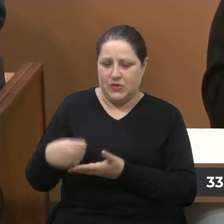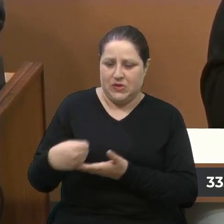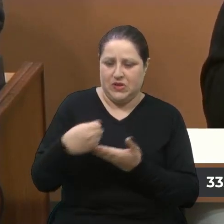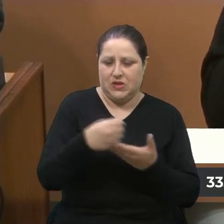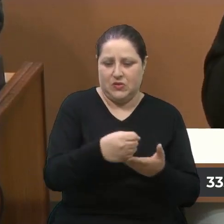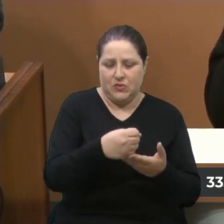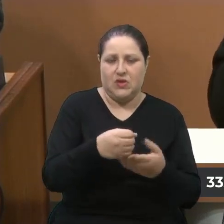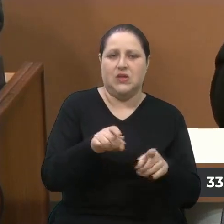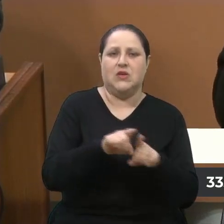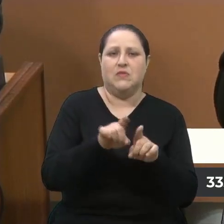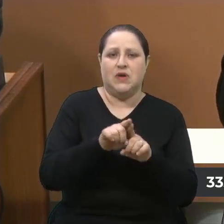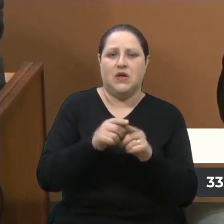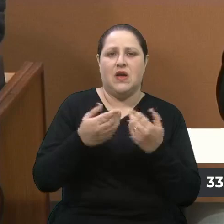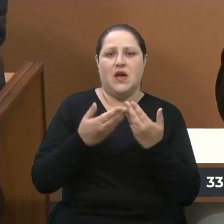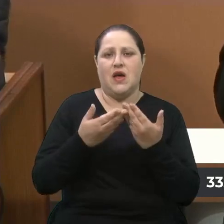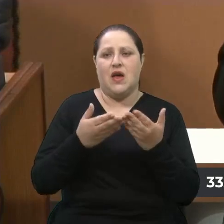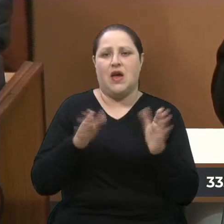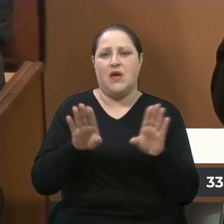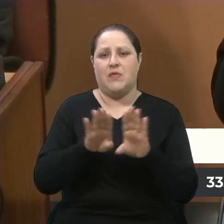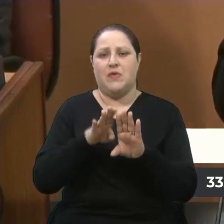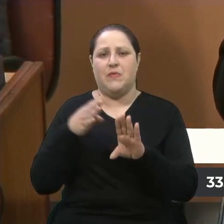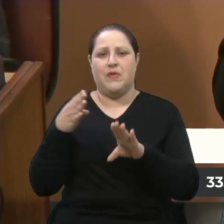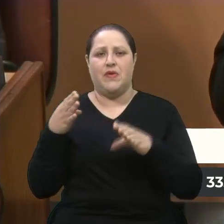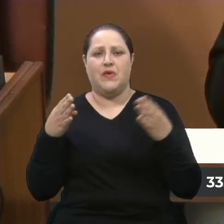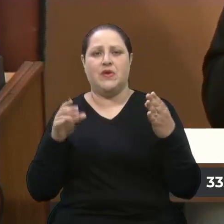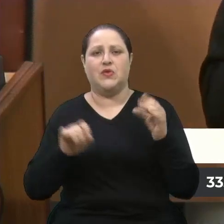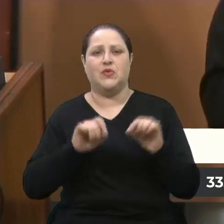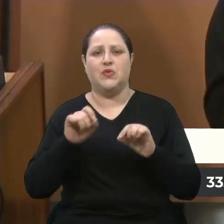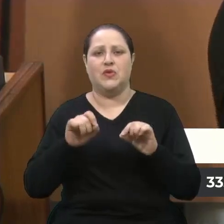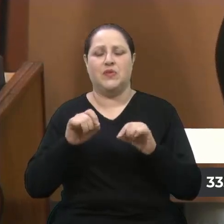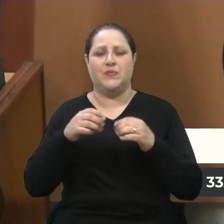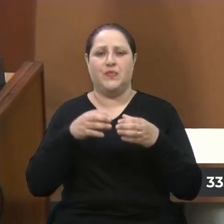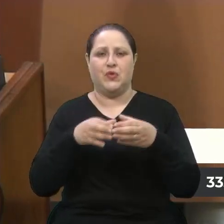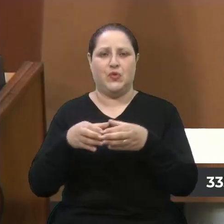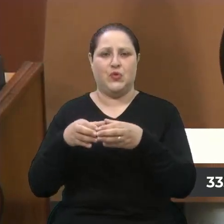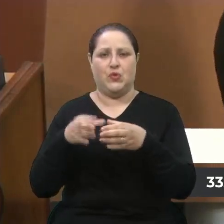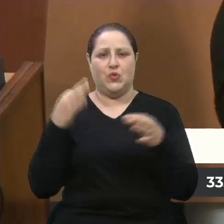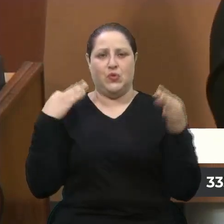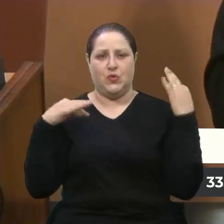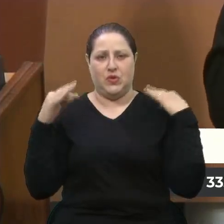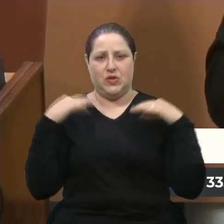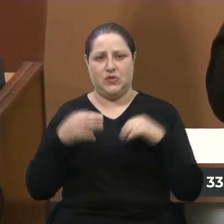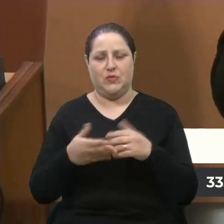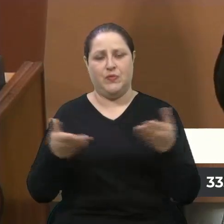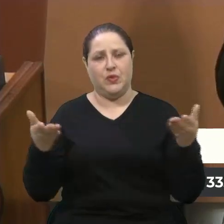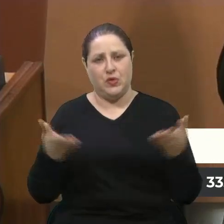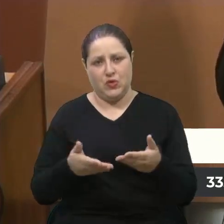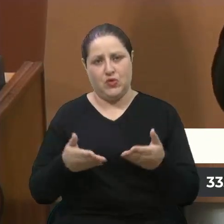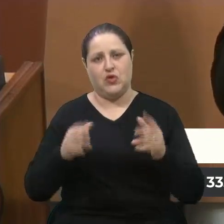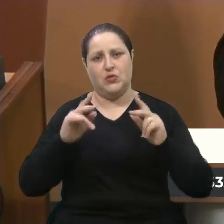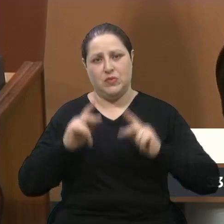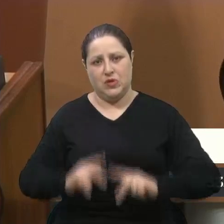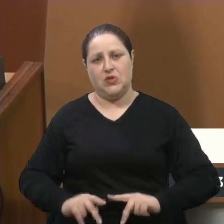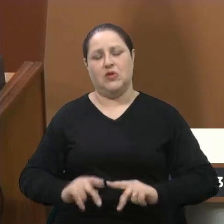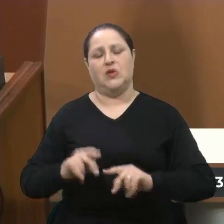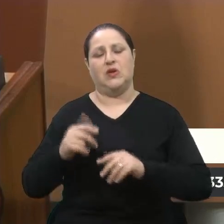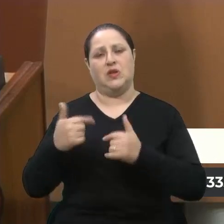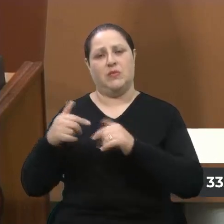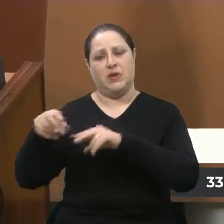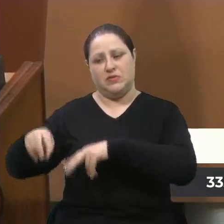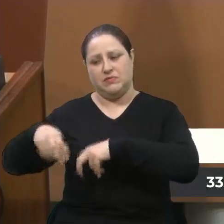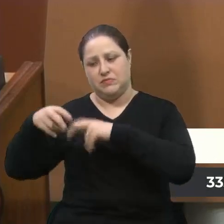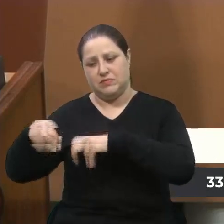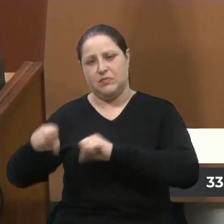portas para o turismo, vereador Felipe, né? Hoje o agricultor pode colocar uma tenda, abrir as portas da